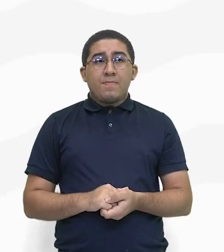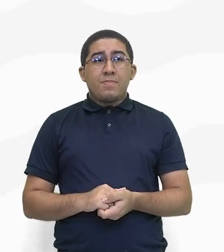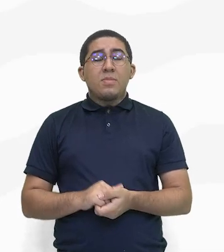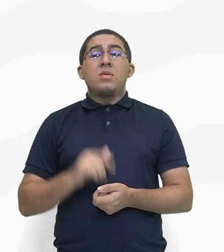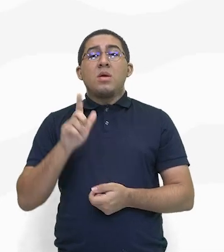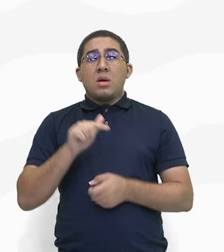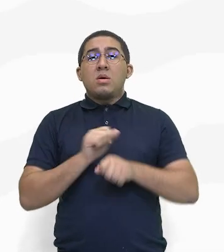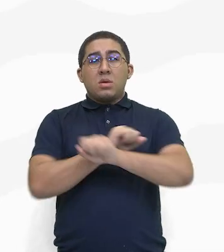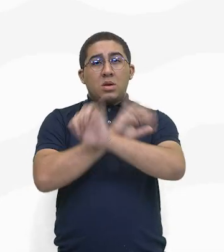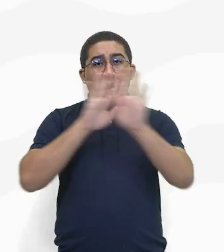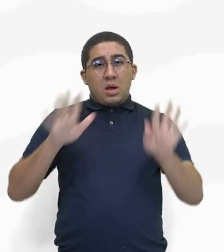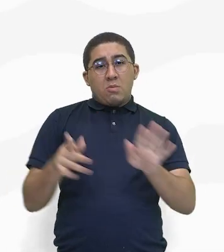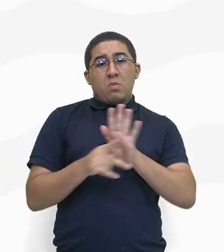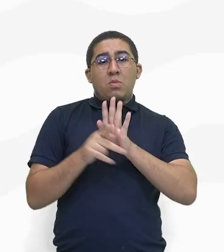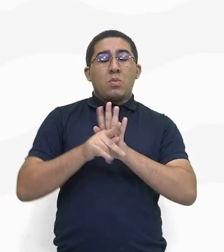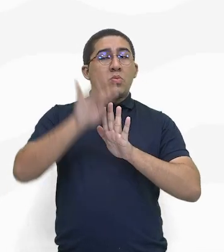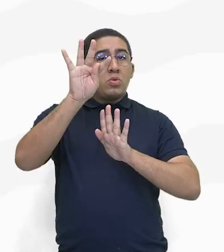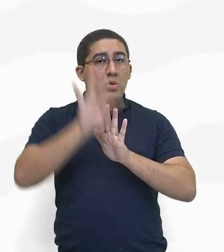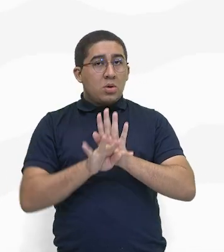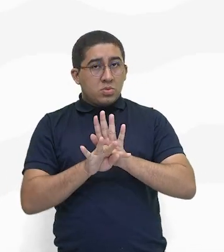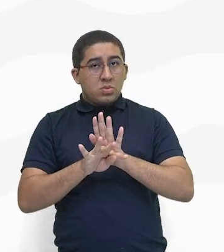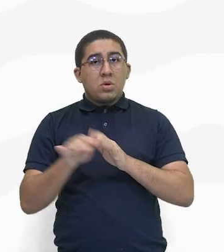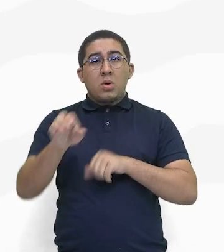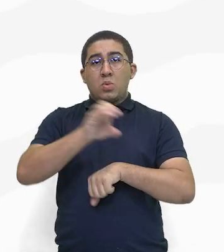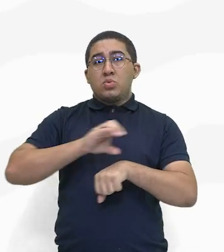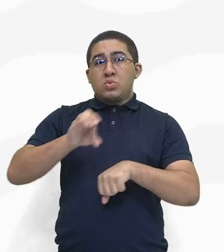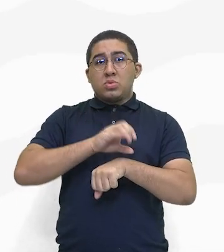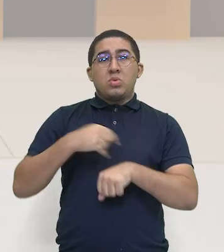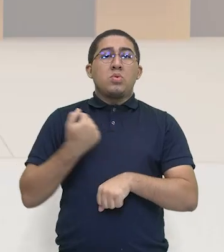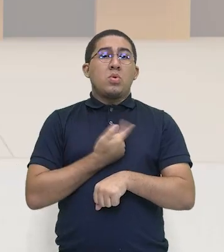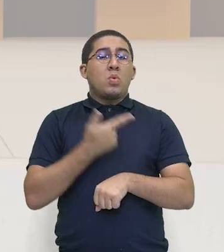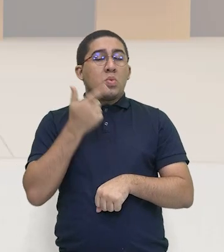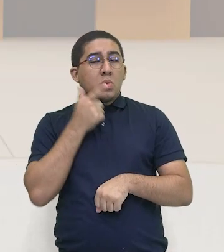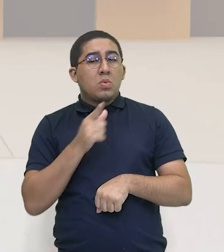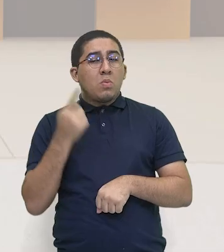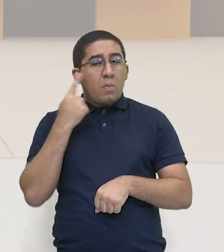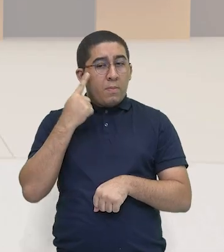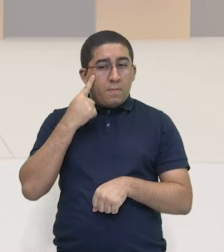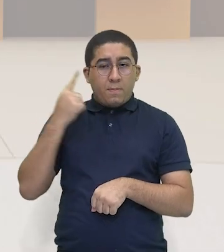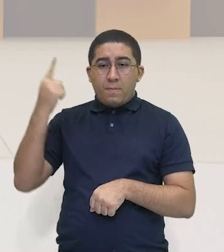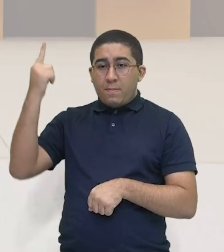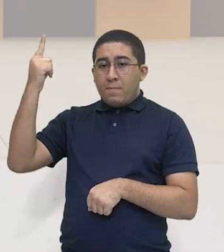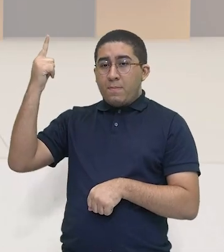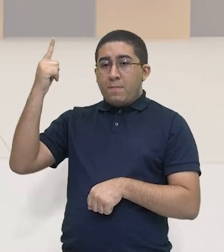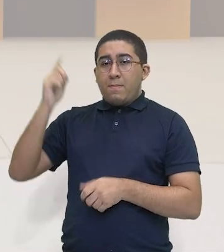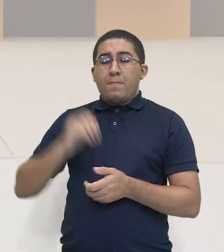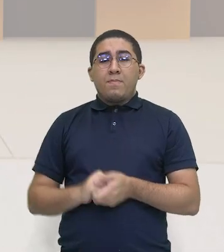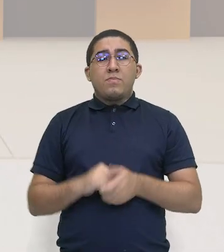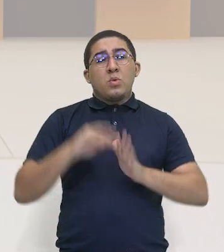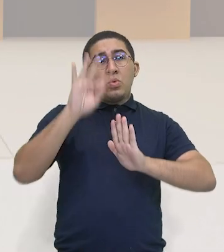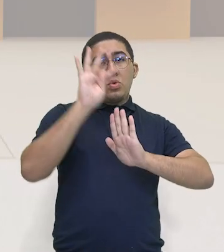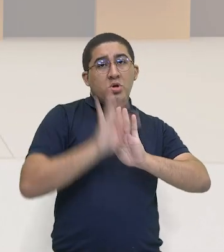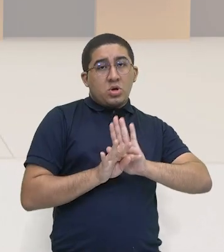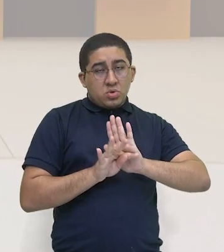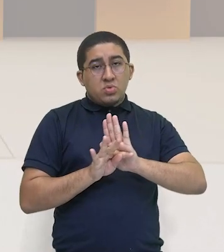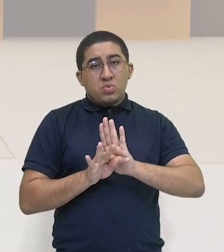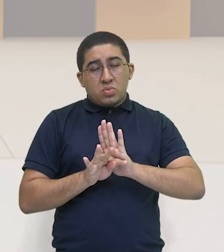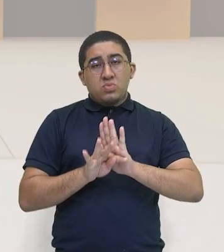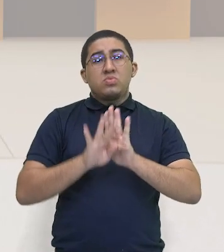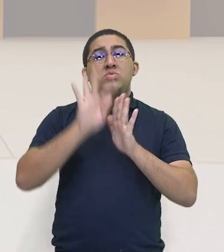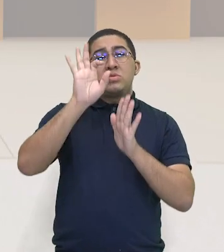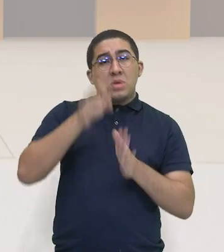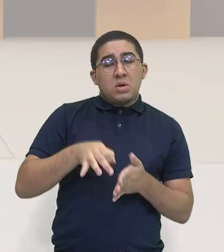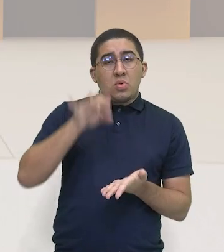muito claro no próprio texto da Constituição. A gente vai exibir para vocês agora o texto oficial, o artigo